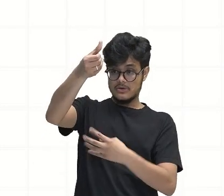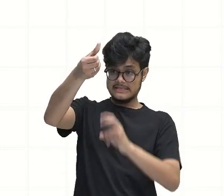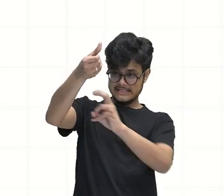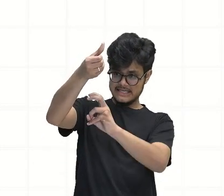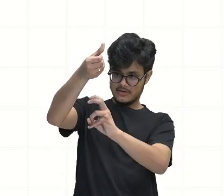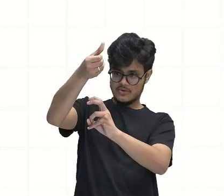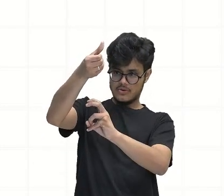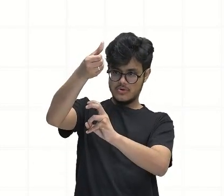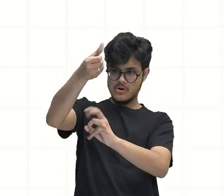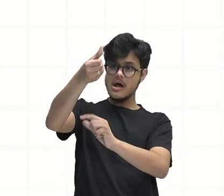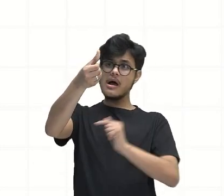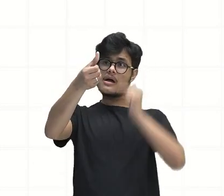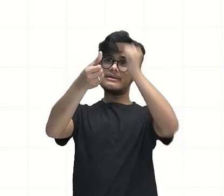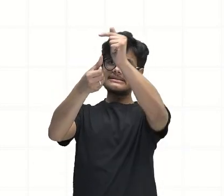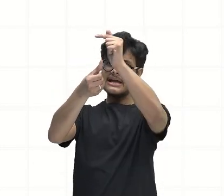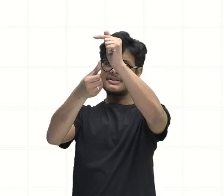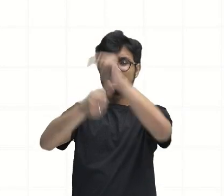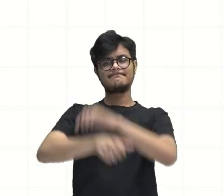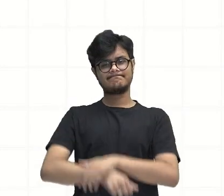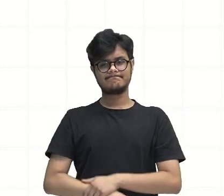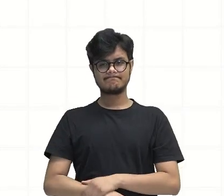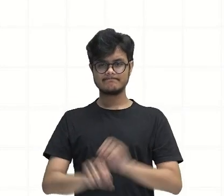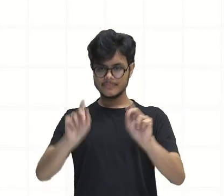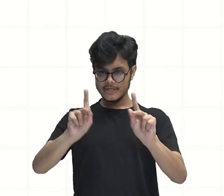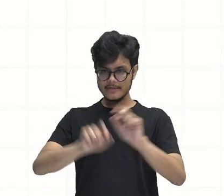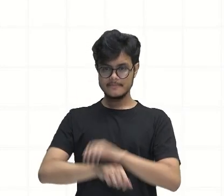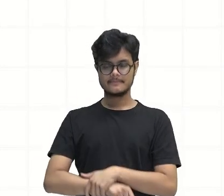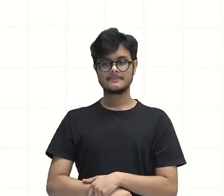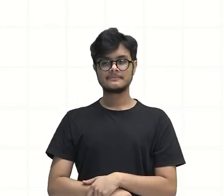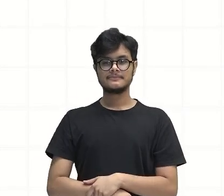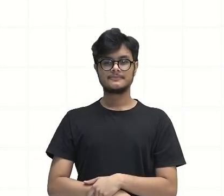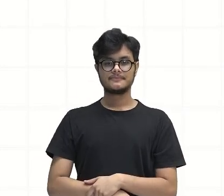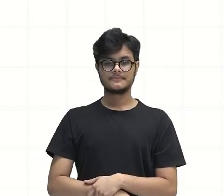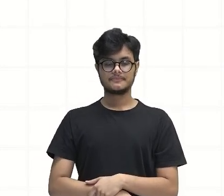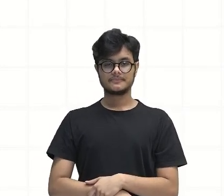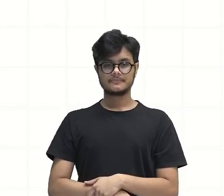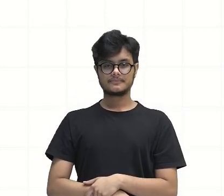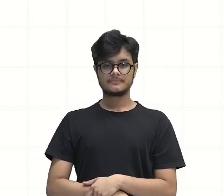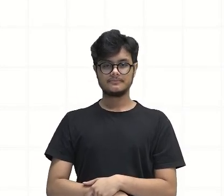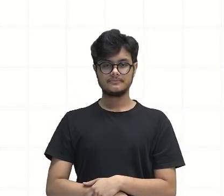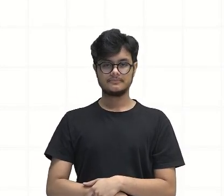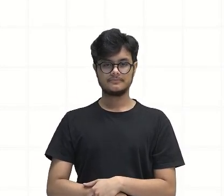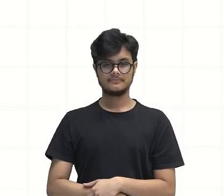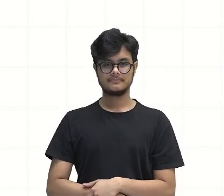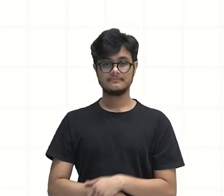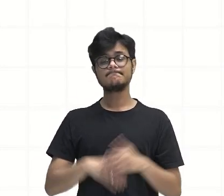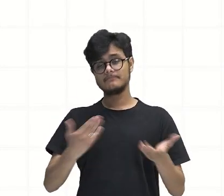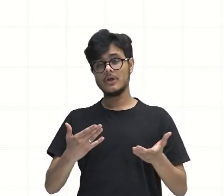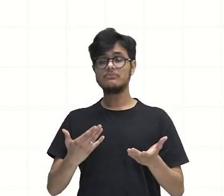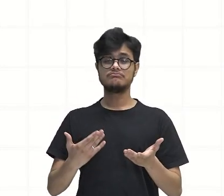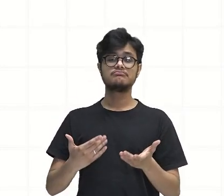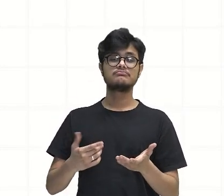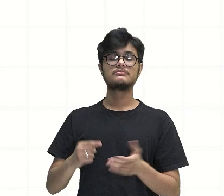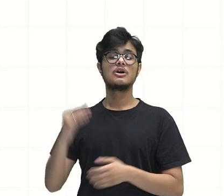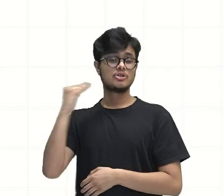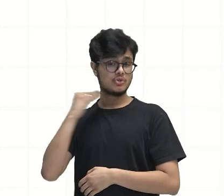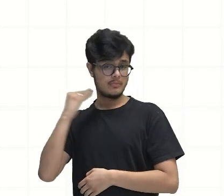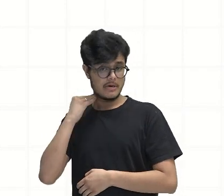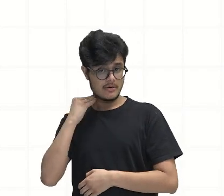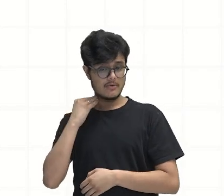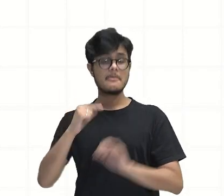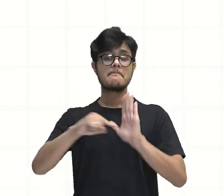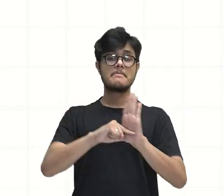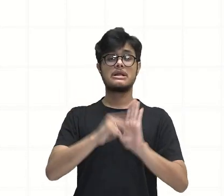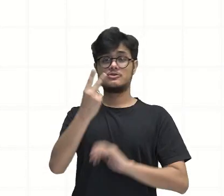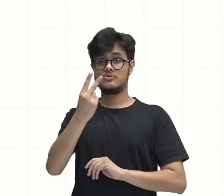linha sobre o 6, ele está no ponto 7. Tá bom? Então, a coordenada do banco é menos